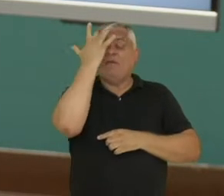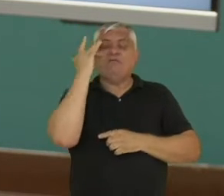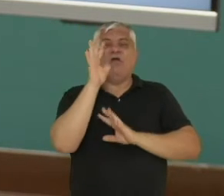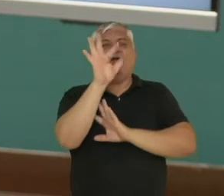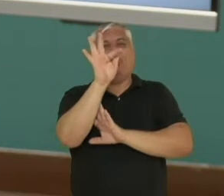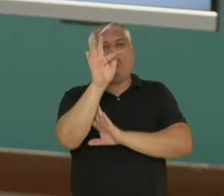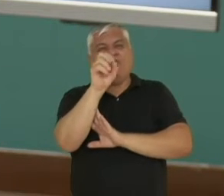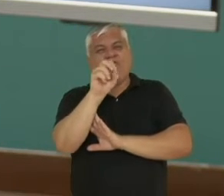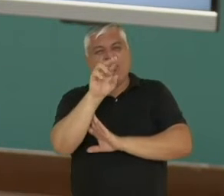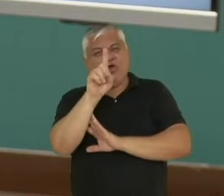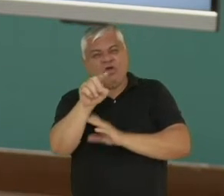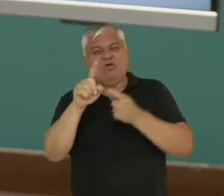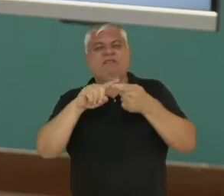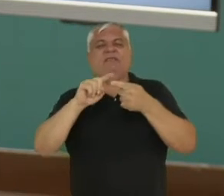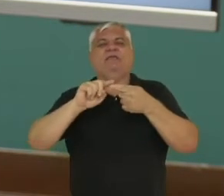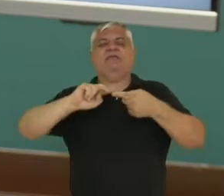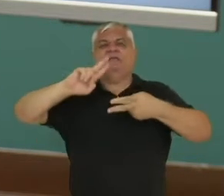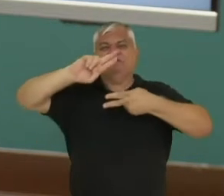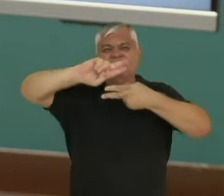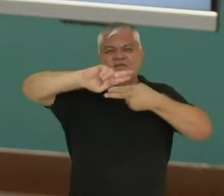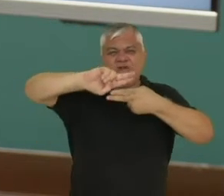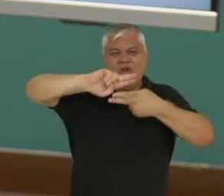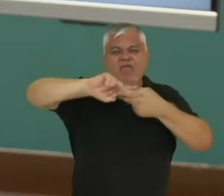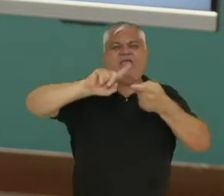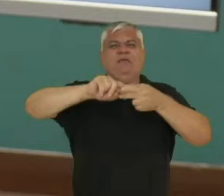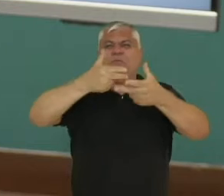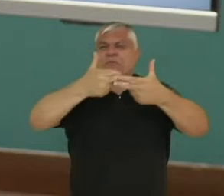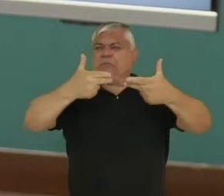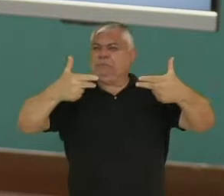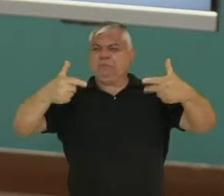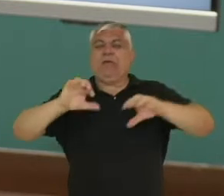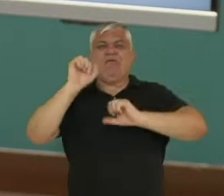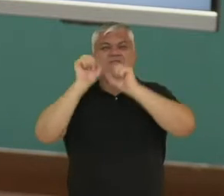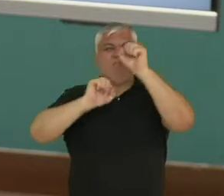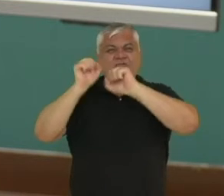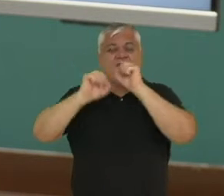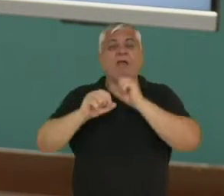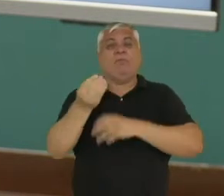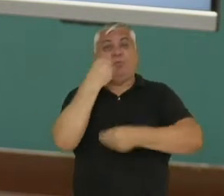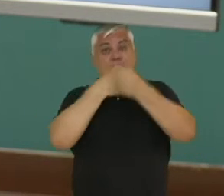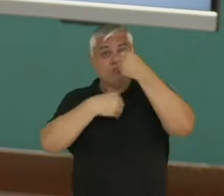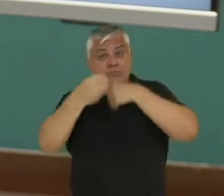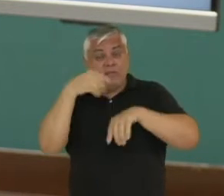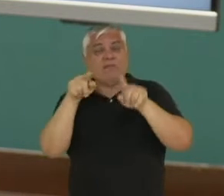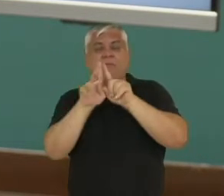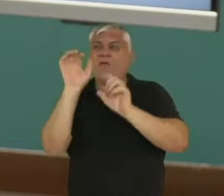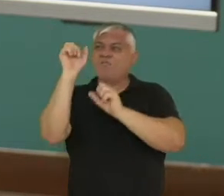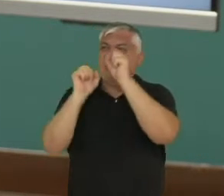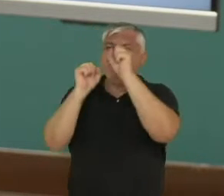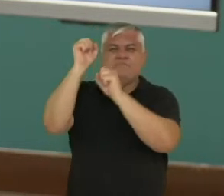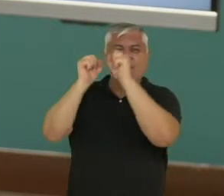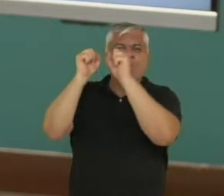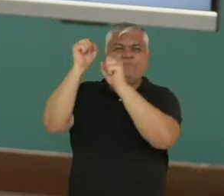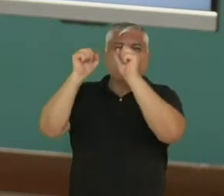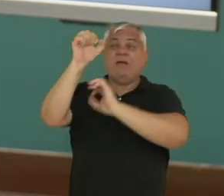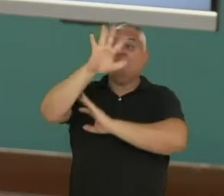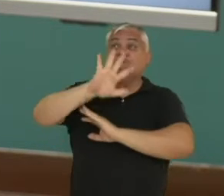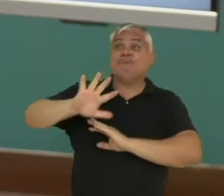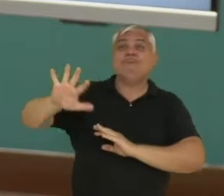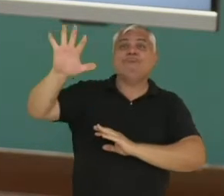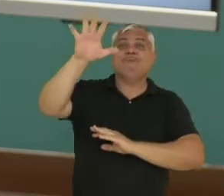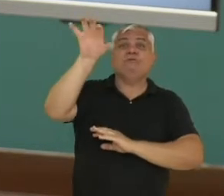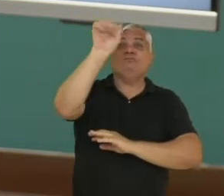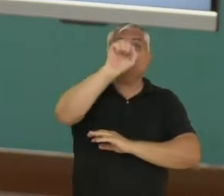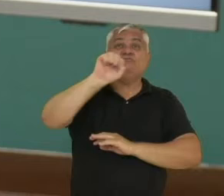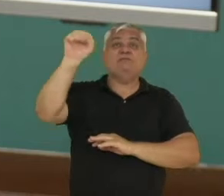Ford, Chevrolet, que são montadoras, ou então outros tipos de indústrias alimentícias, né, e já vendendo na própria região, já que é a